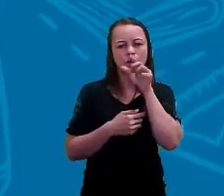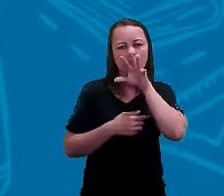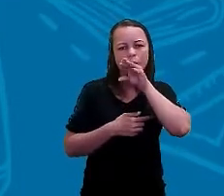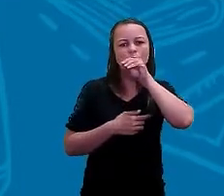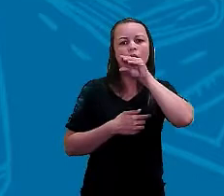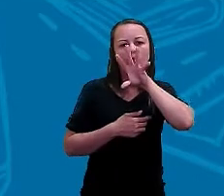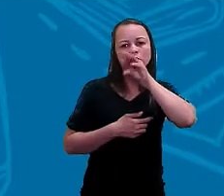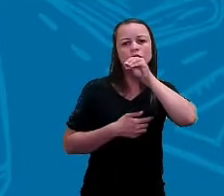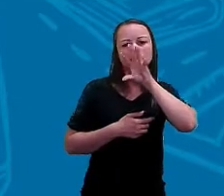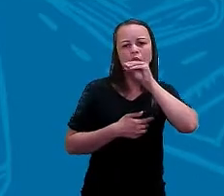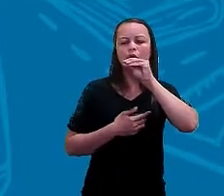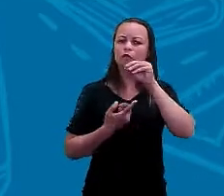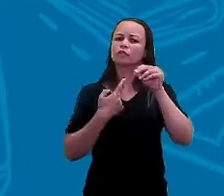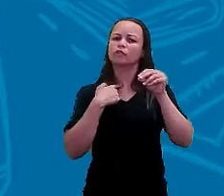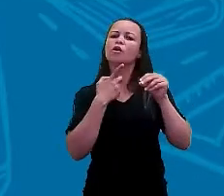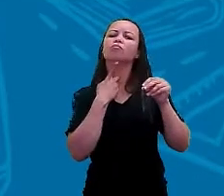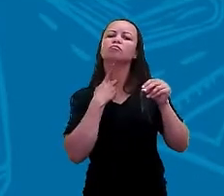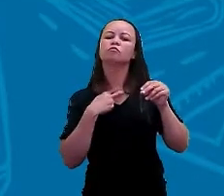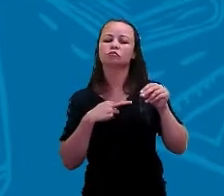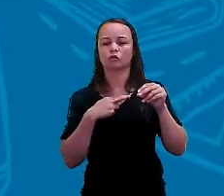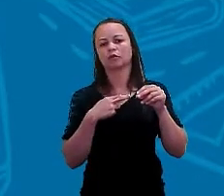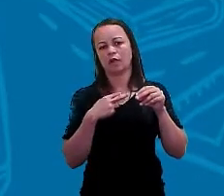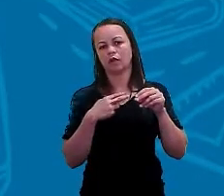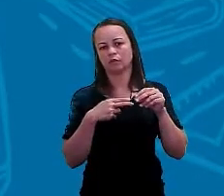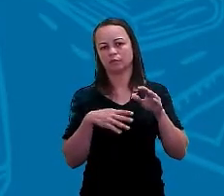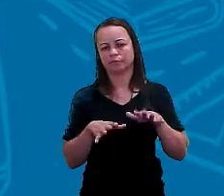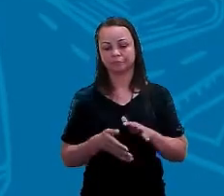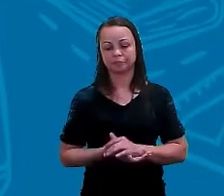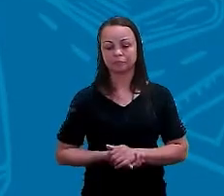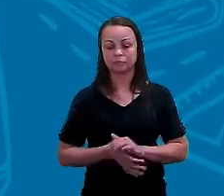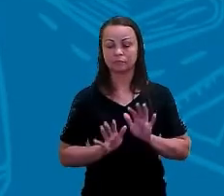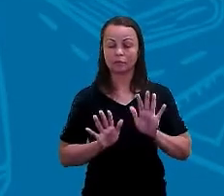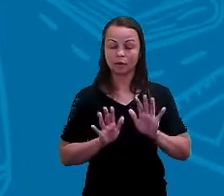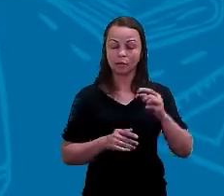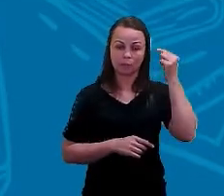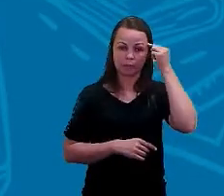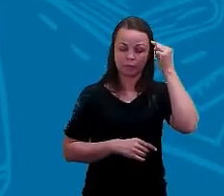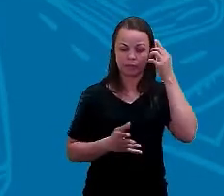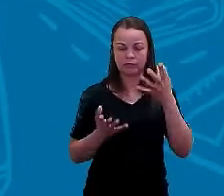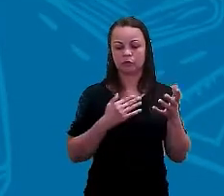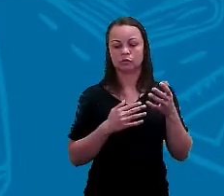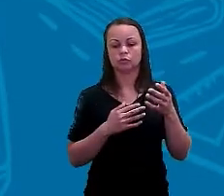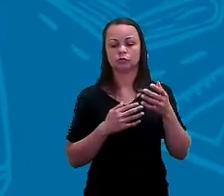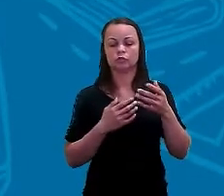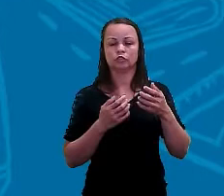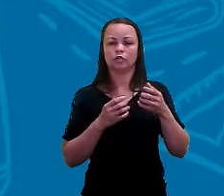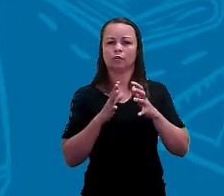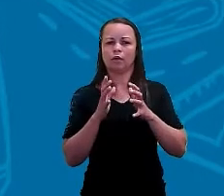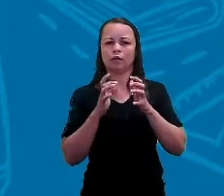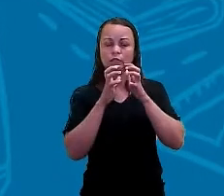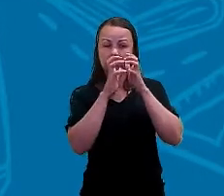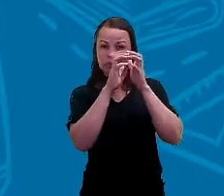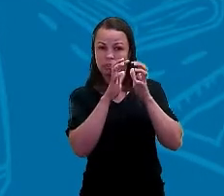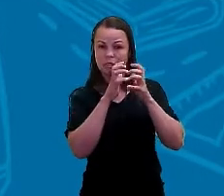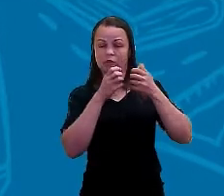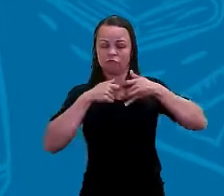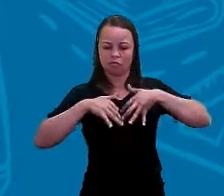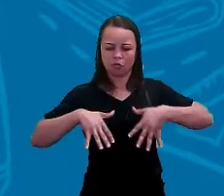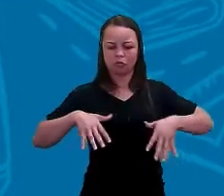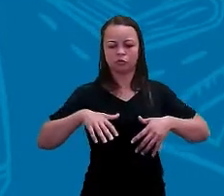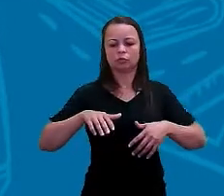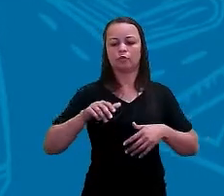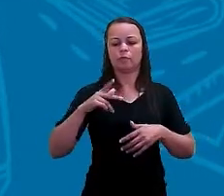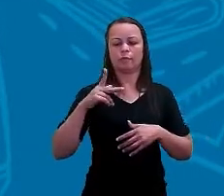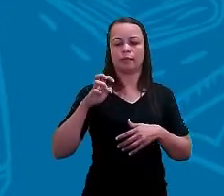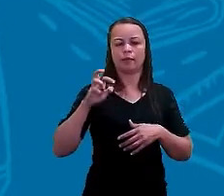aqui de musculatura e de ações que dependem da minha vontade. Mas quando eu penso no sistema nervoso periférico autônomo, eu posso dividir